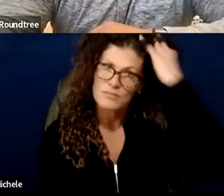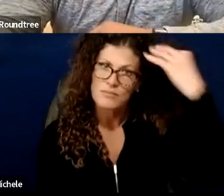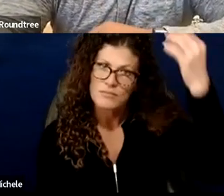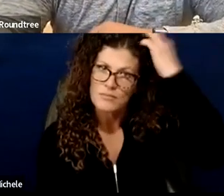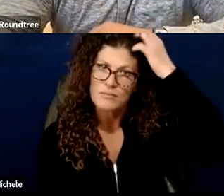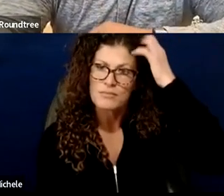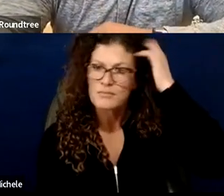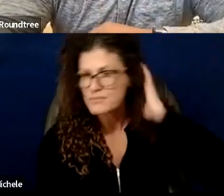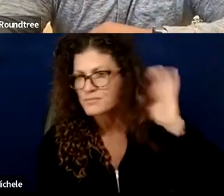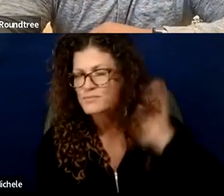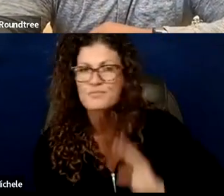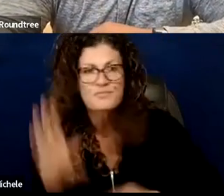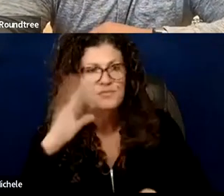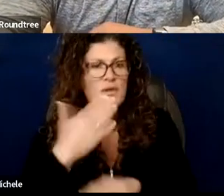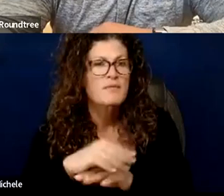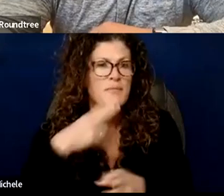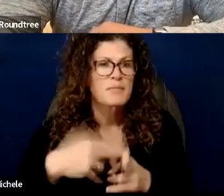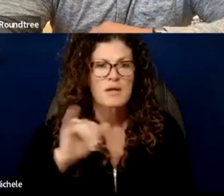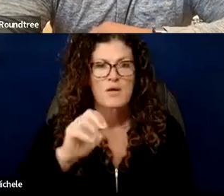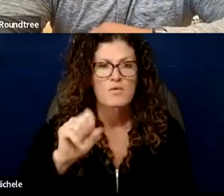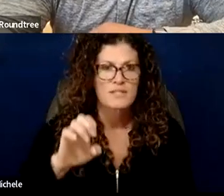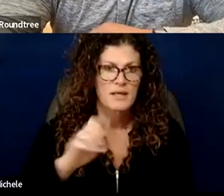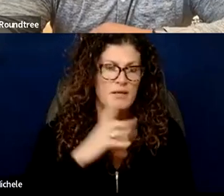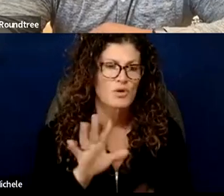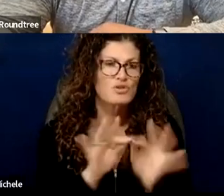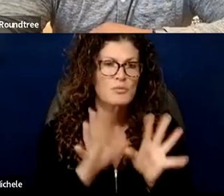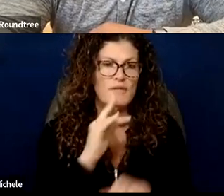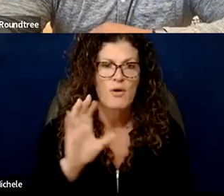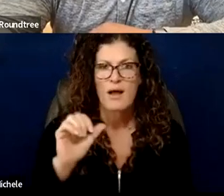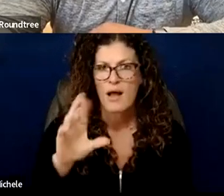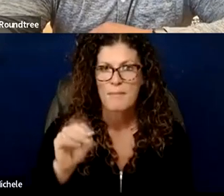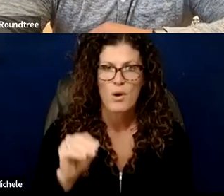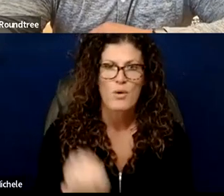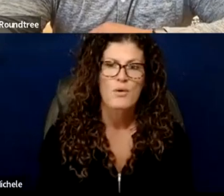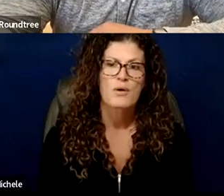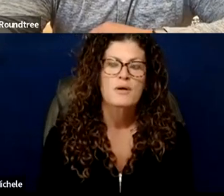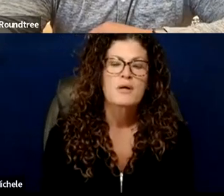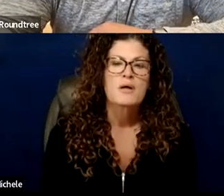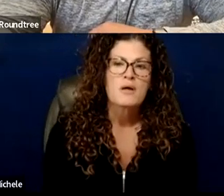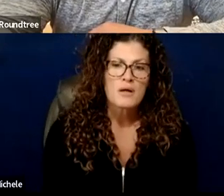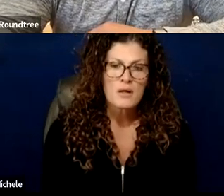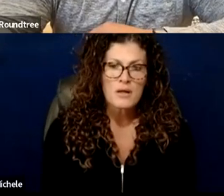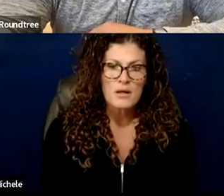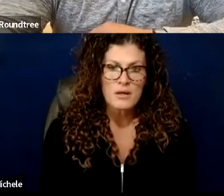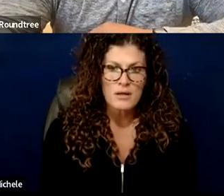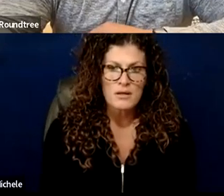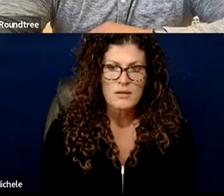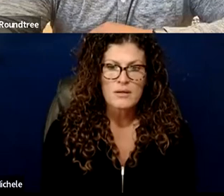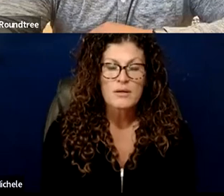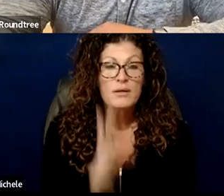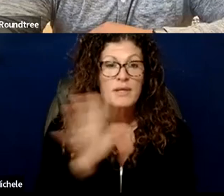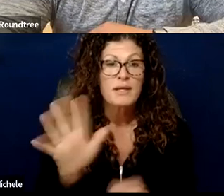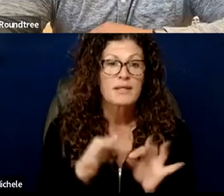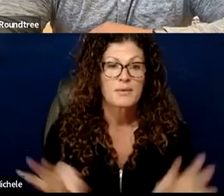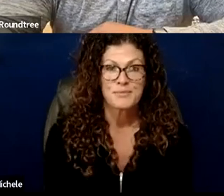Good evening, everyone. My name is Jose. I'm going to be interpreter for Cabo Verdeano for tonight's meeting. Boa noite, meu nome é José.